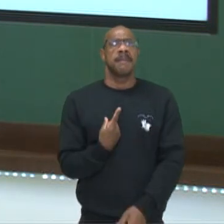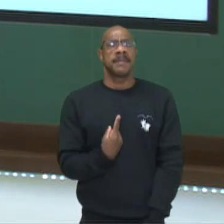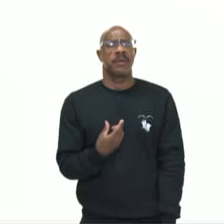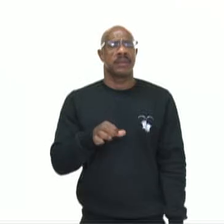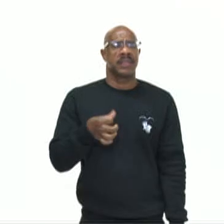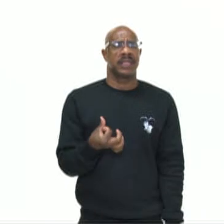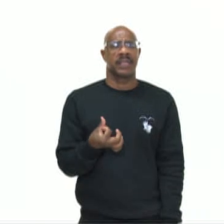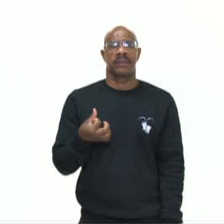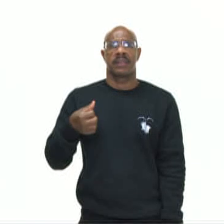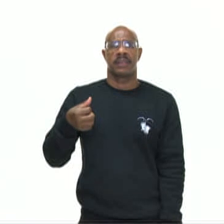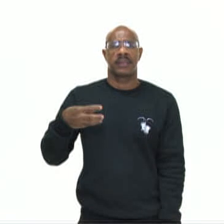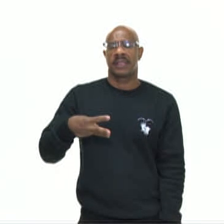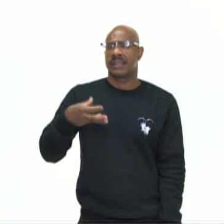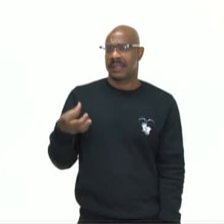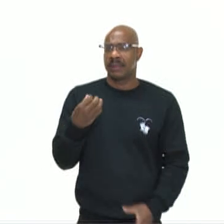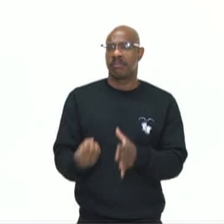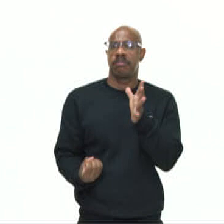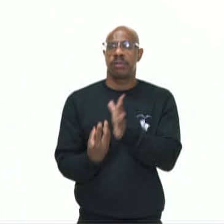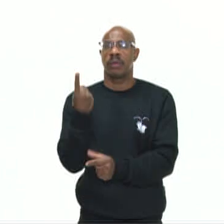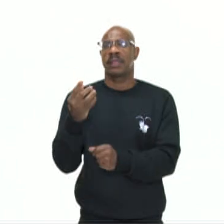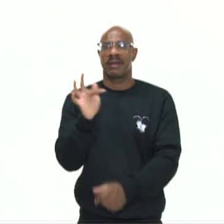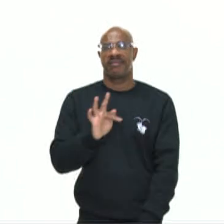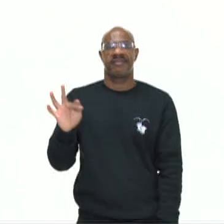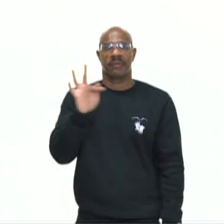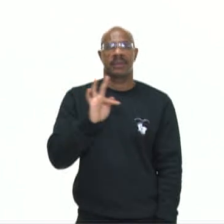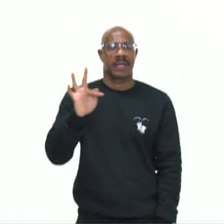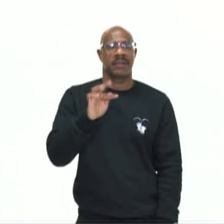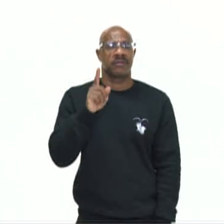1636, a fundação da Universidade de Harvard, né?